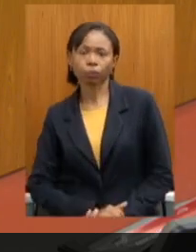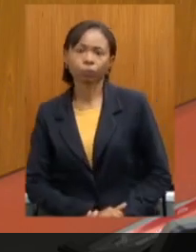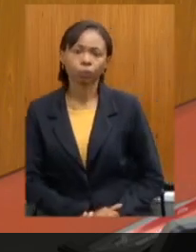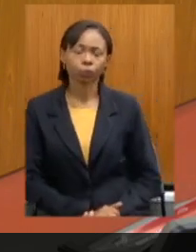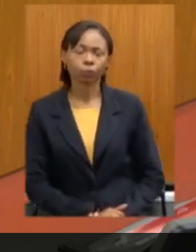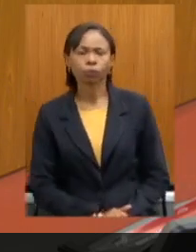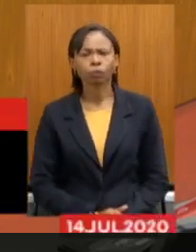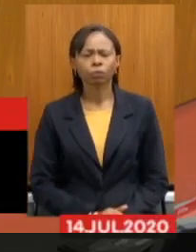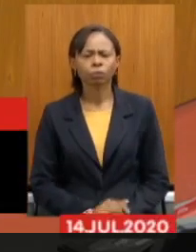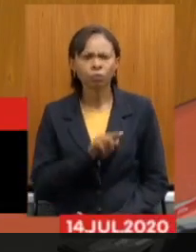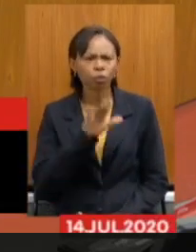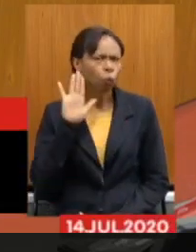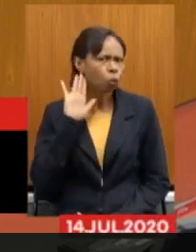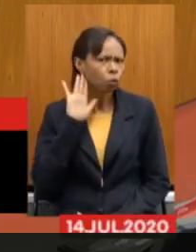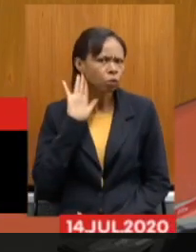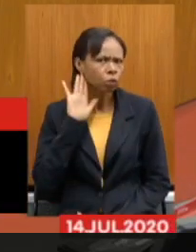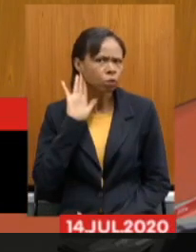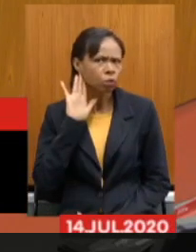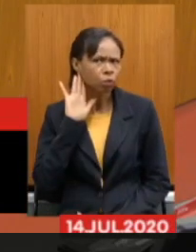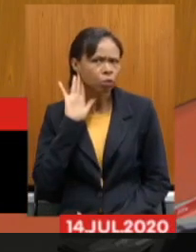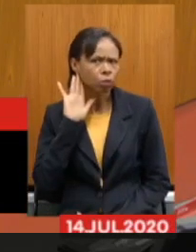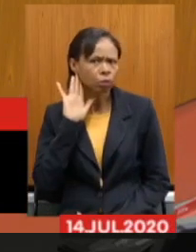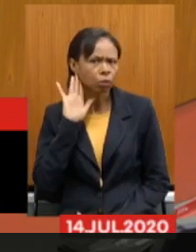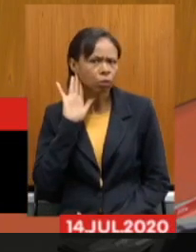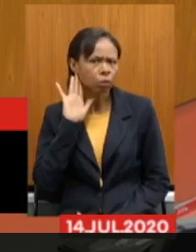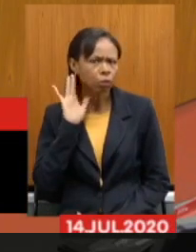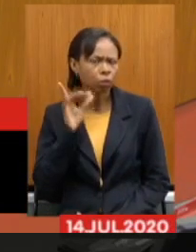Deputado Cristiano, o senhor me ouve?